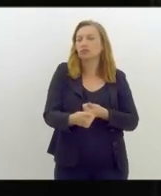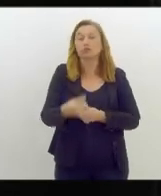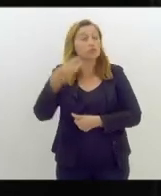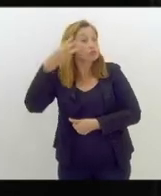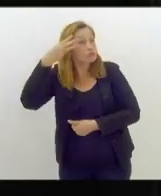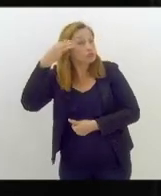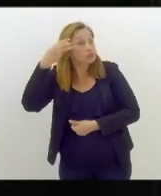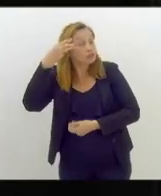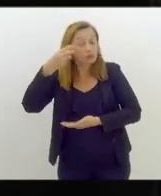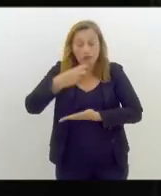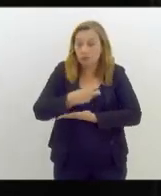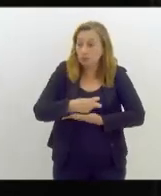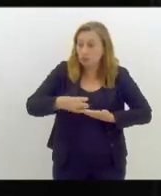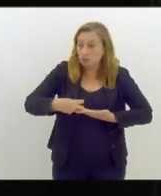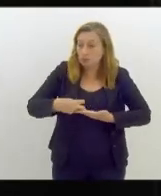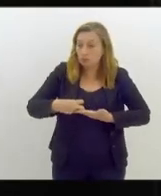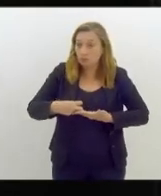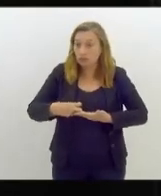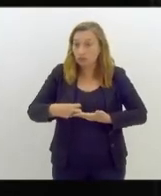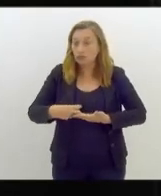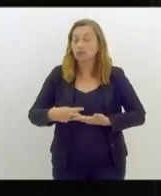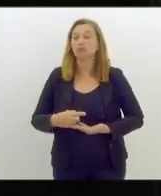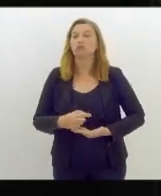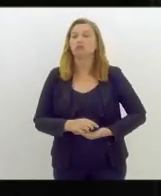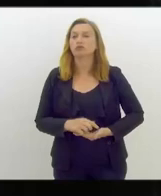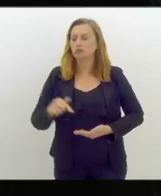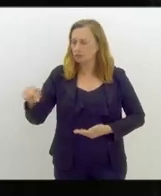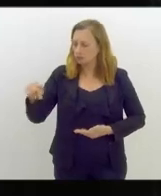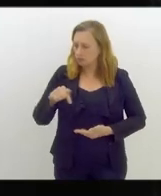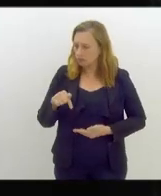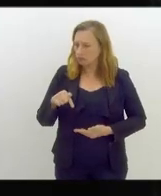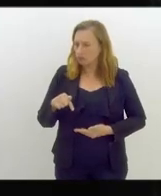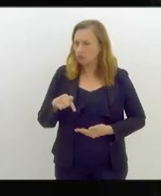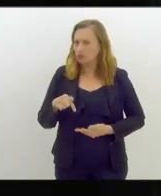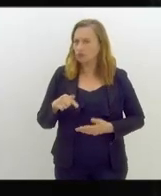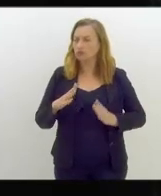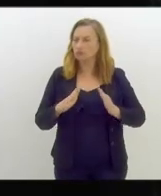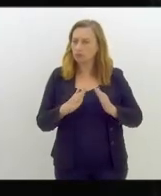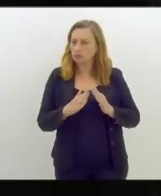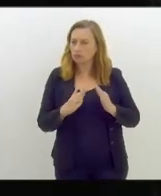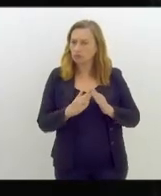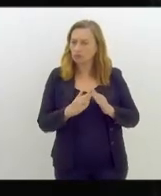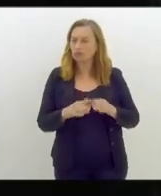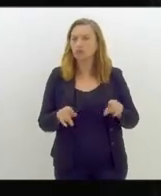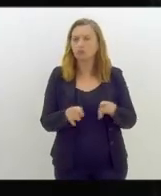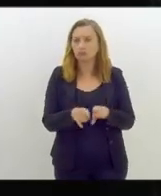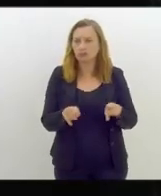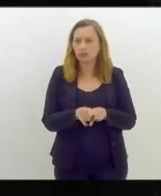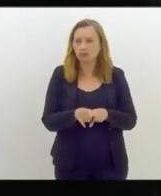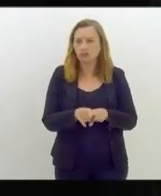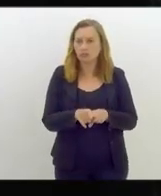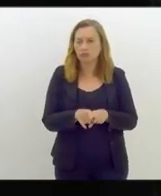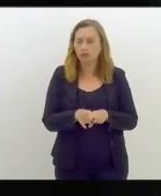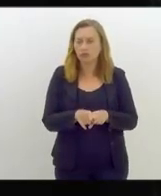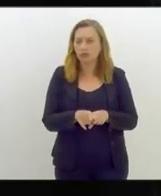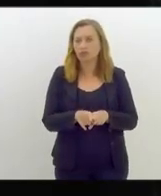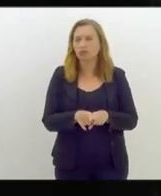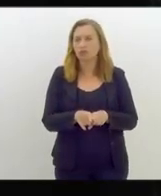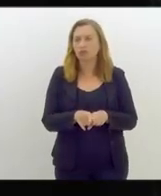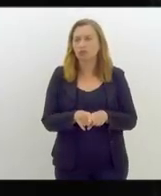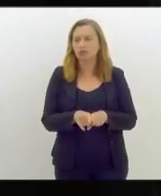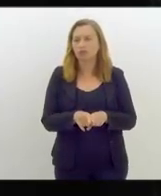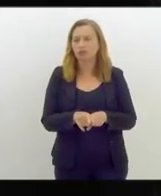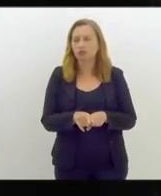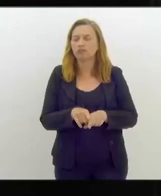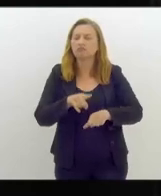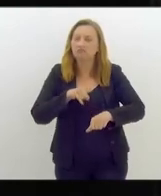Witzel, que entrou para essa casa legislativa também no rol, e não só na onda, mas